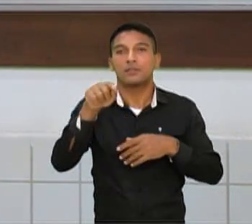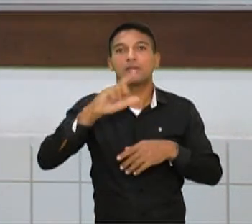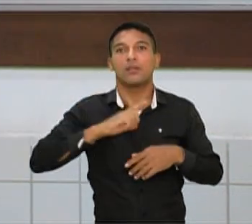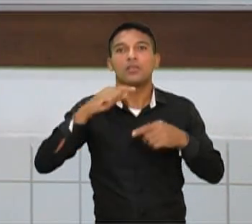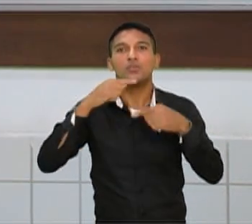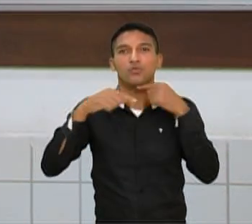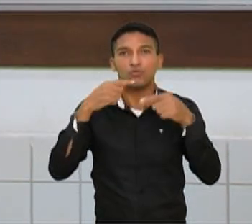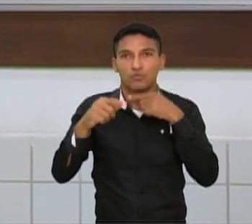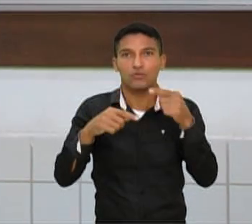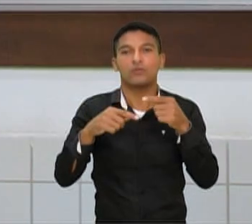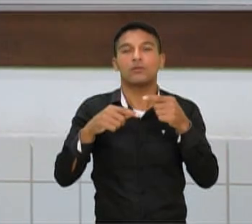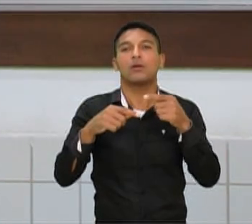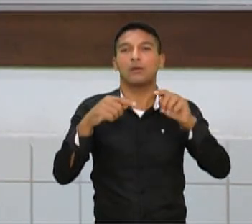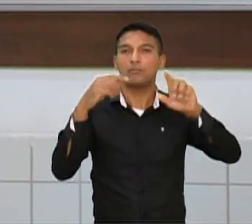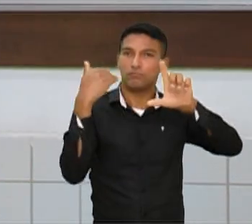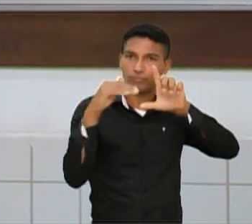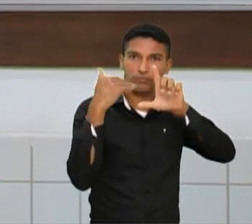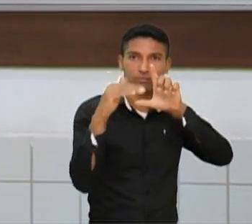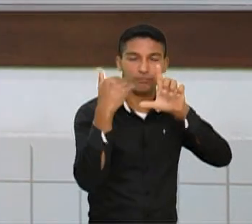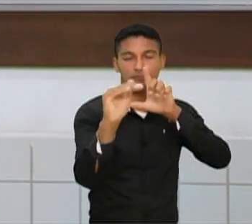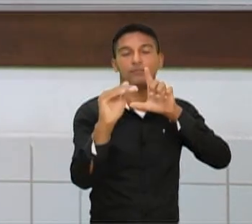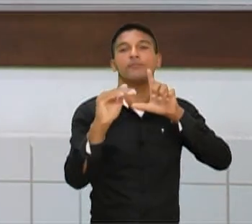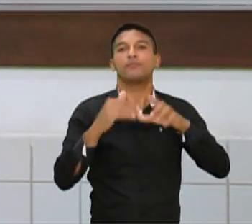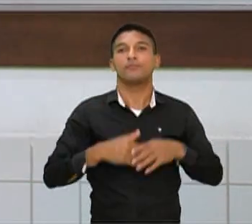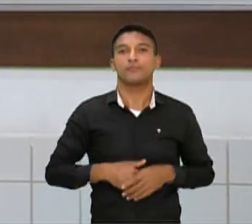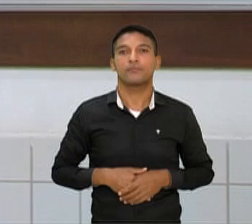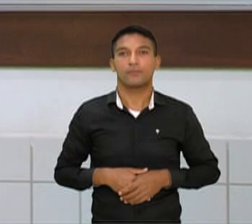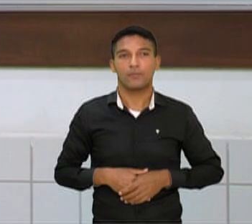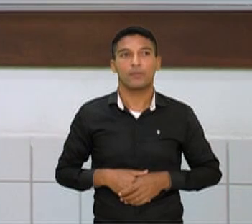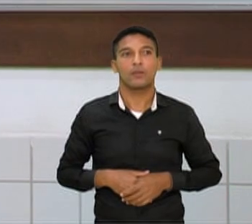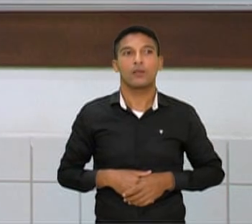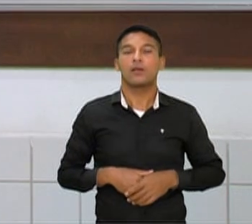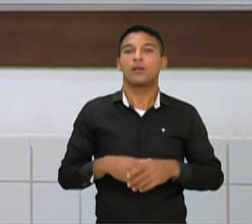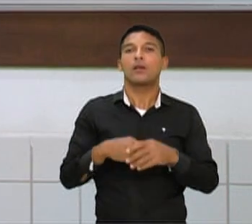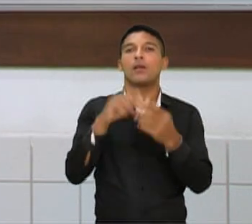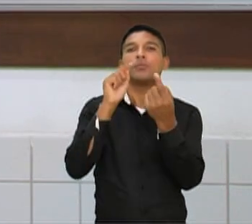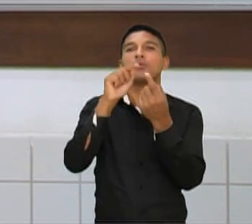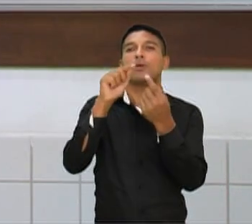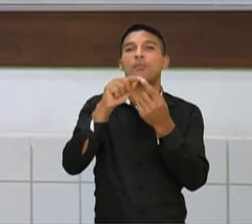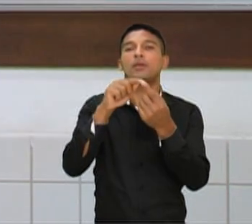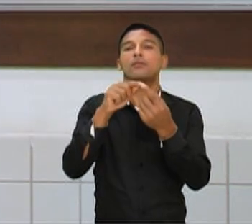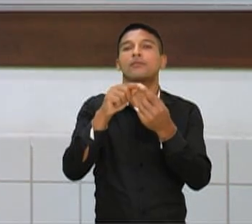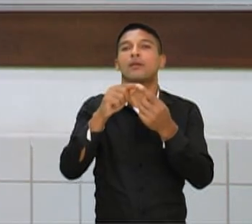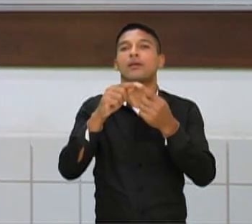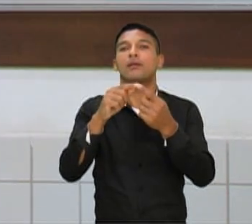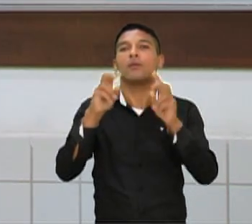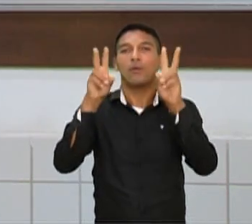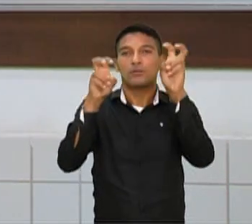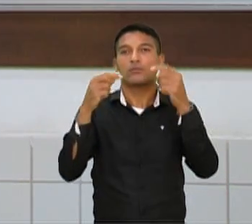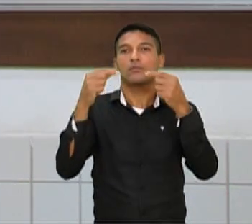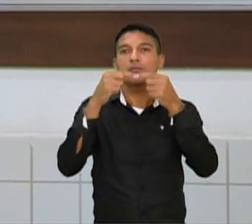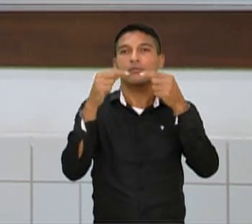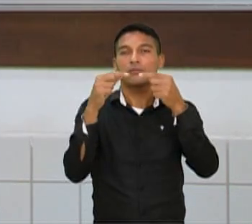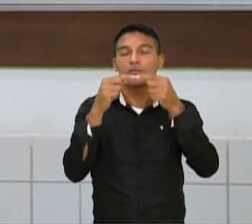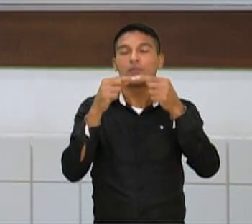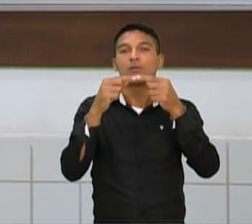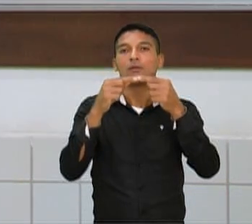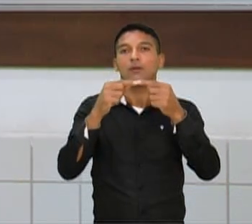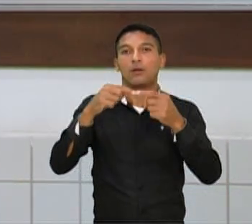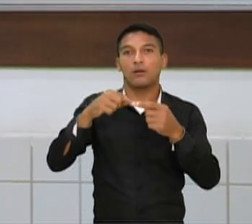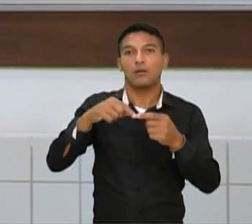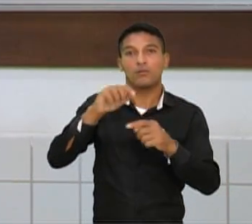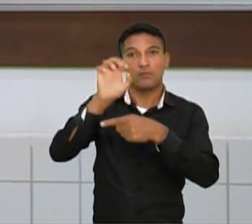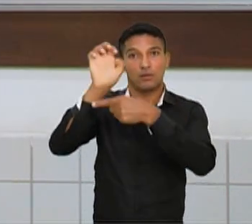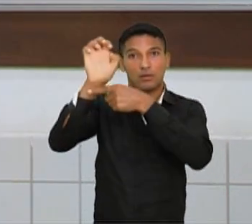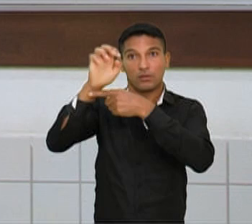no sentido de vestibular, mas no seu dia a dia, principalmente no que se refere ao estado do Paraná, que é o nosso estado, nós temos que saber